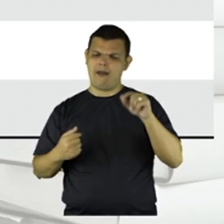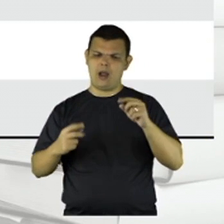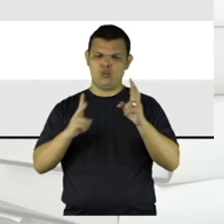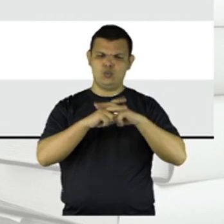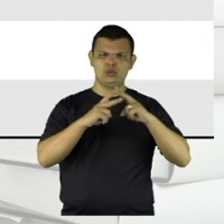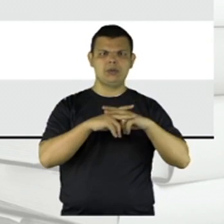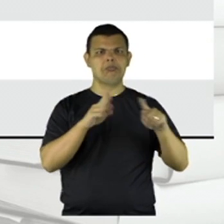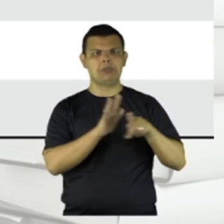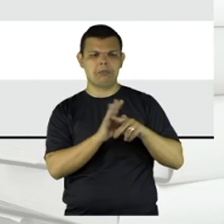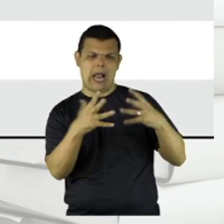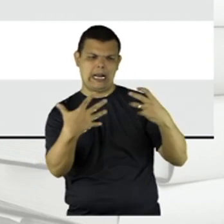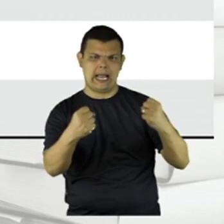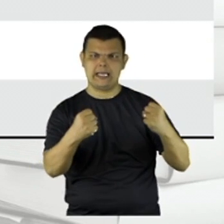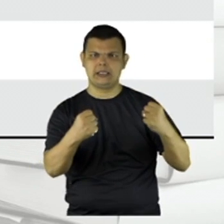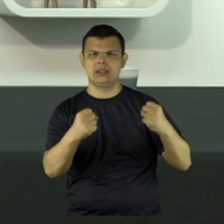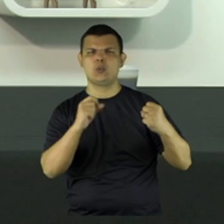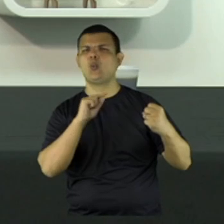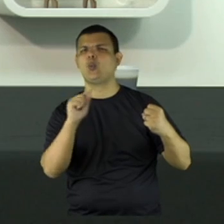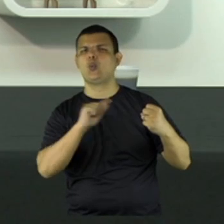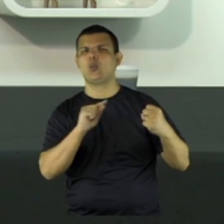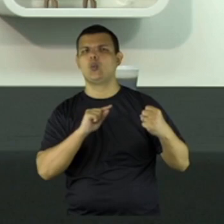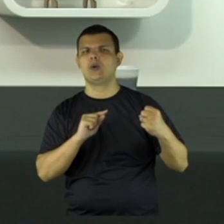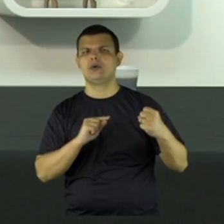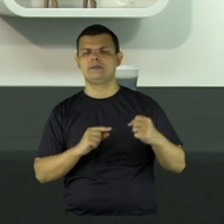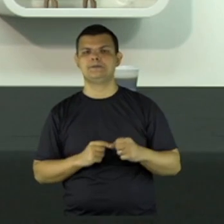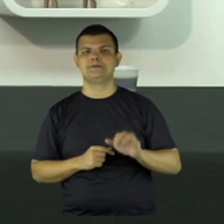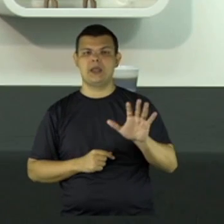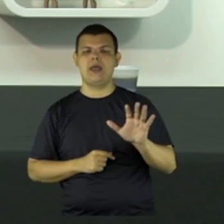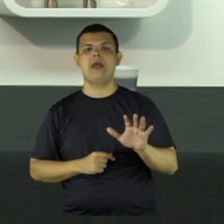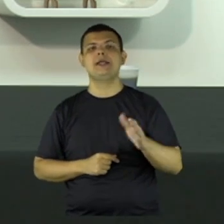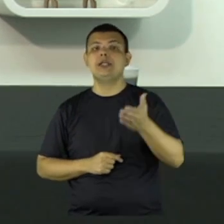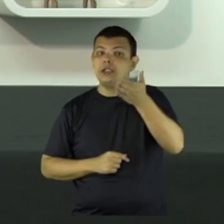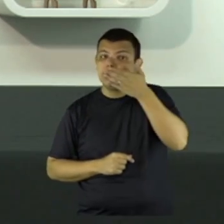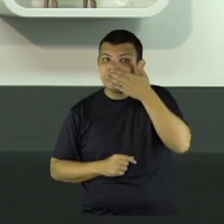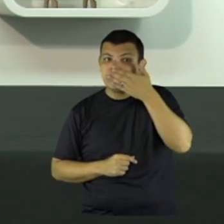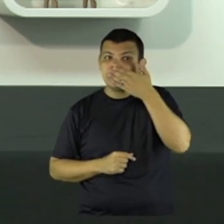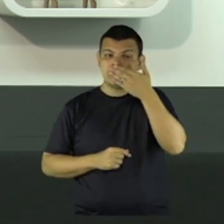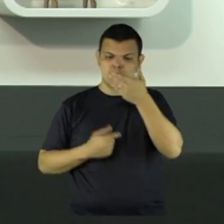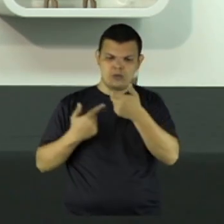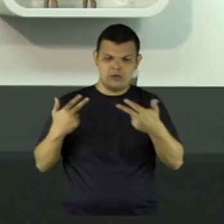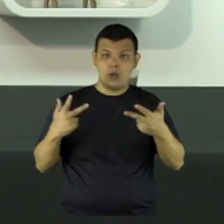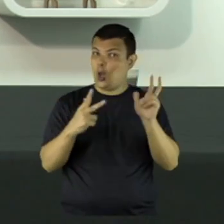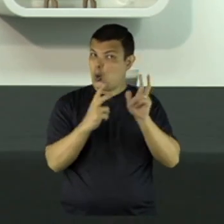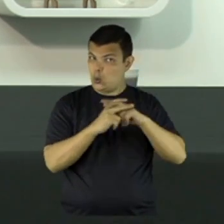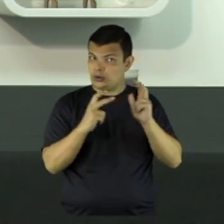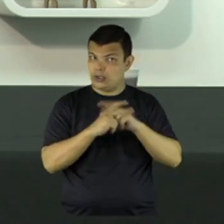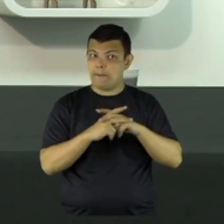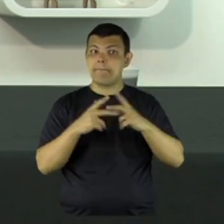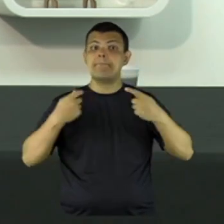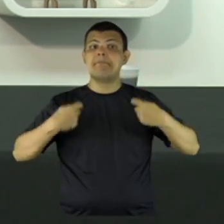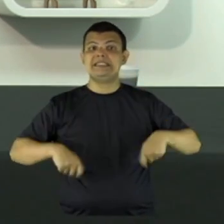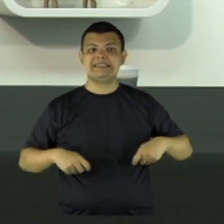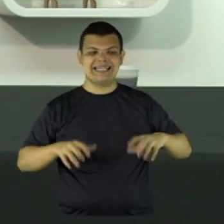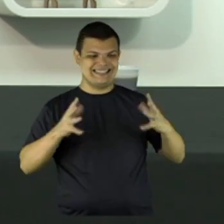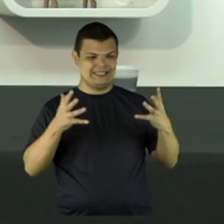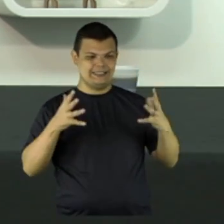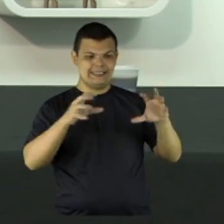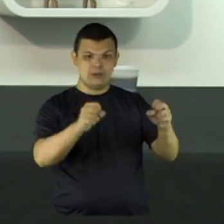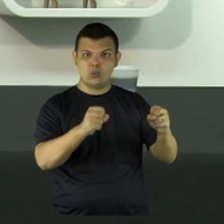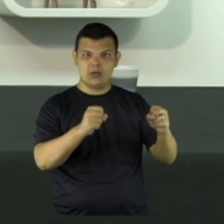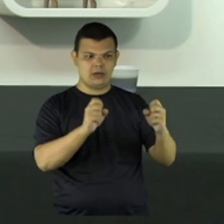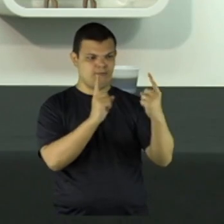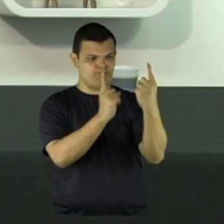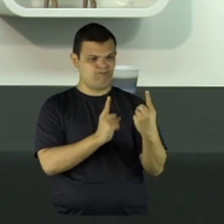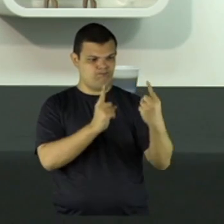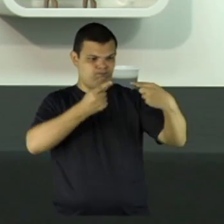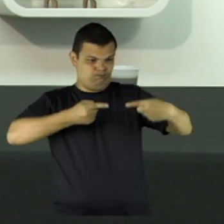agarre. As lutas de agarre são aquelas em que você precisa segurar o seu